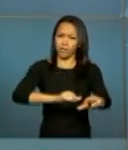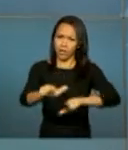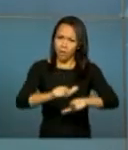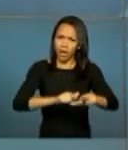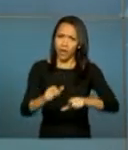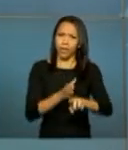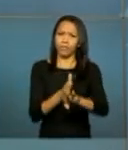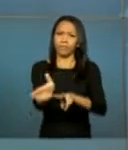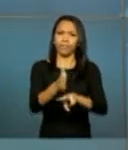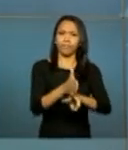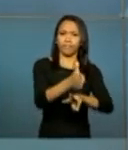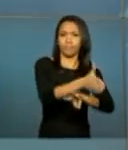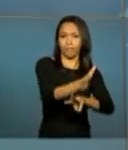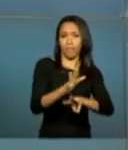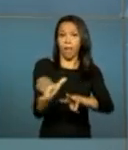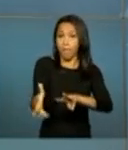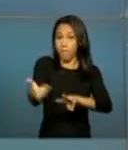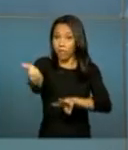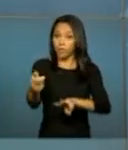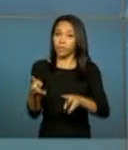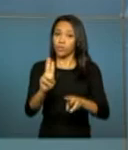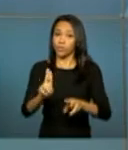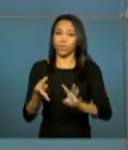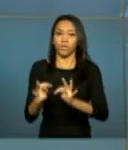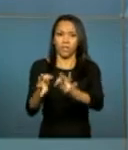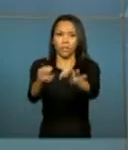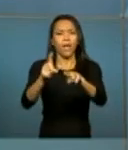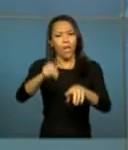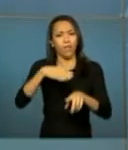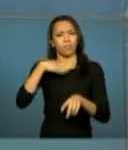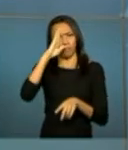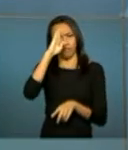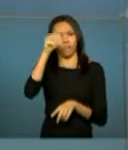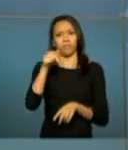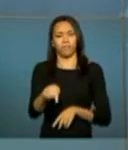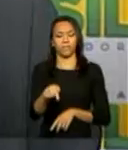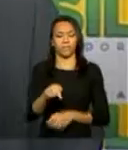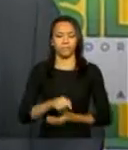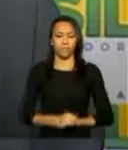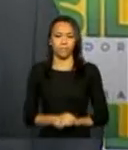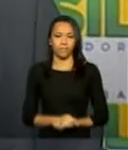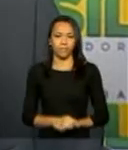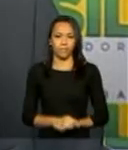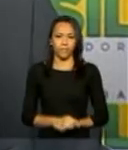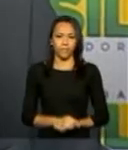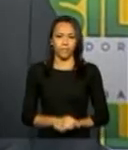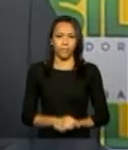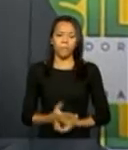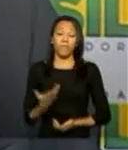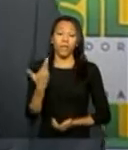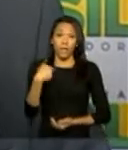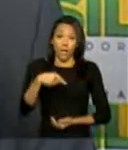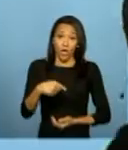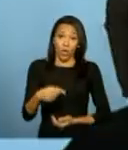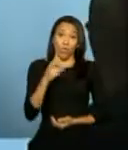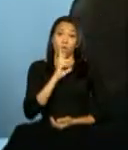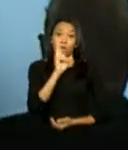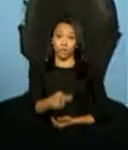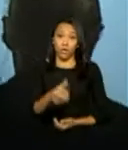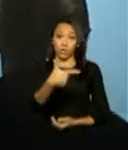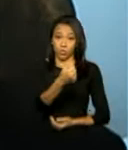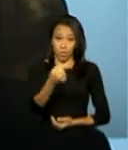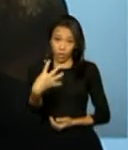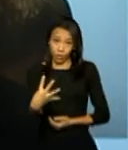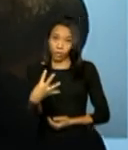3 frentes, sendo a melhoria da tecnologia como a principal delas. Os resultados de 2014